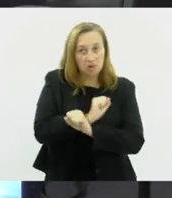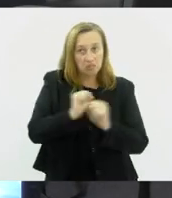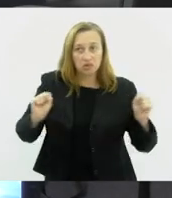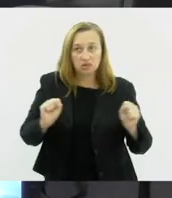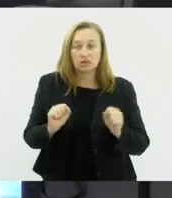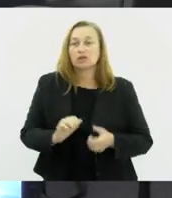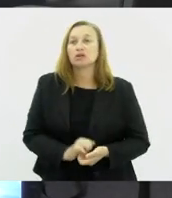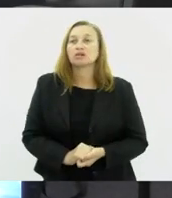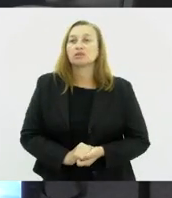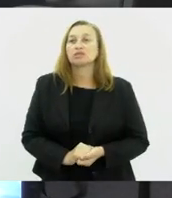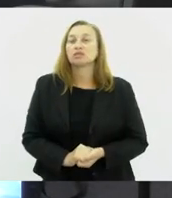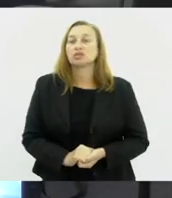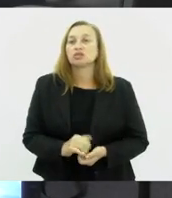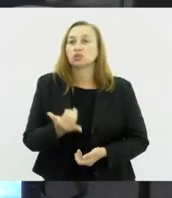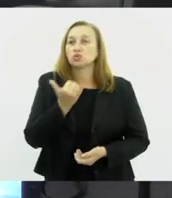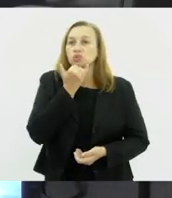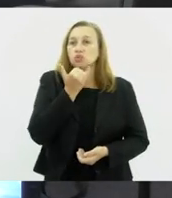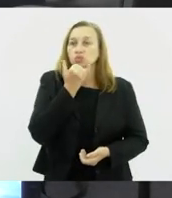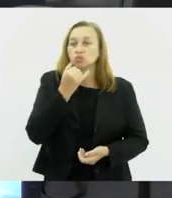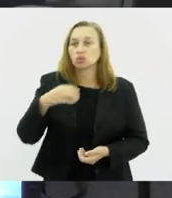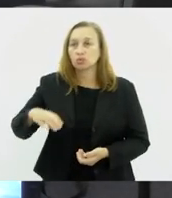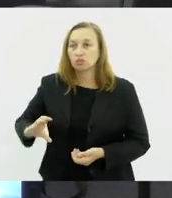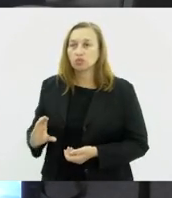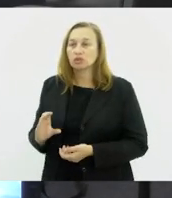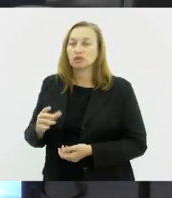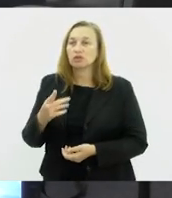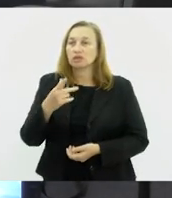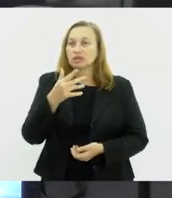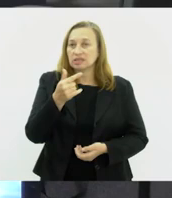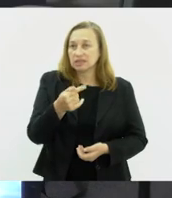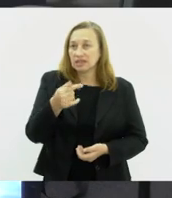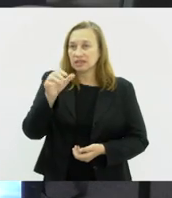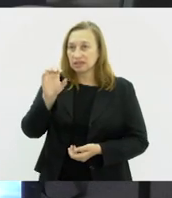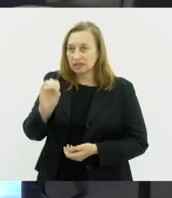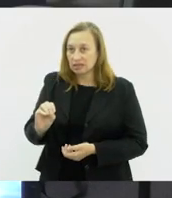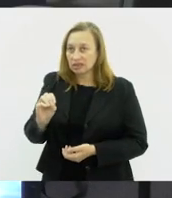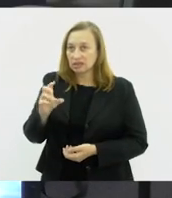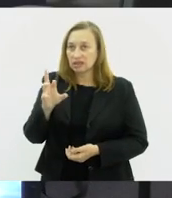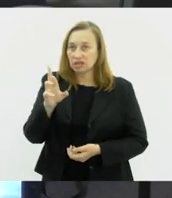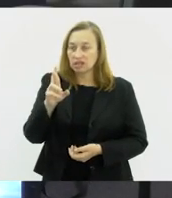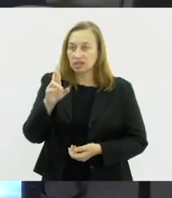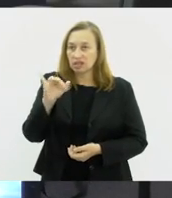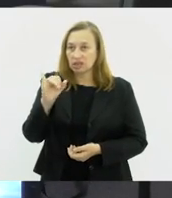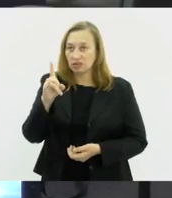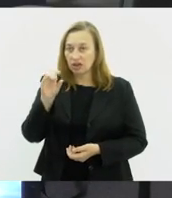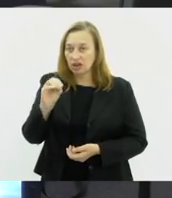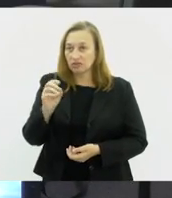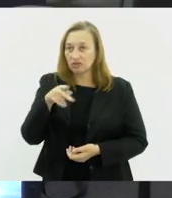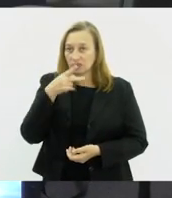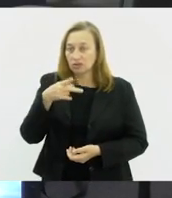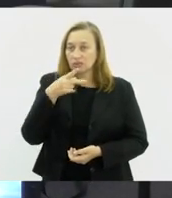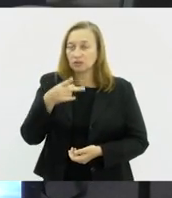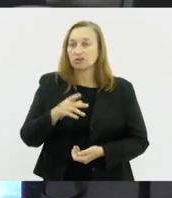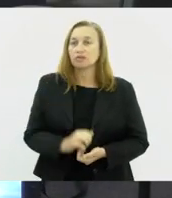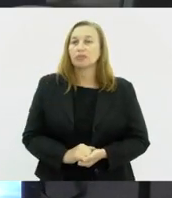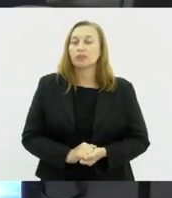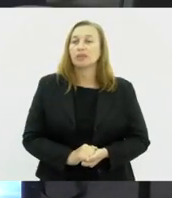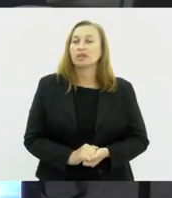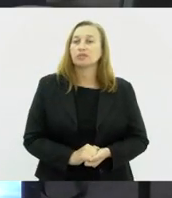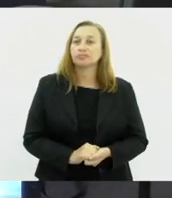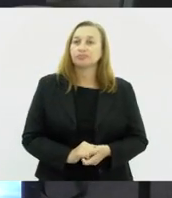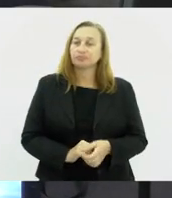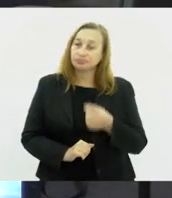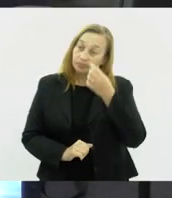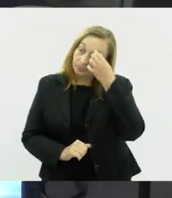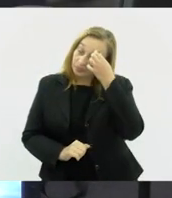desculpa é só o seguinte a súmula 70 que o Ricardo acabou de citar a súmula é assim o fato